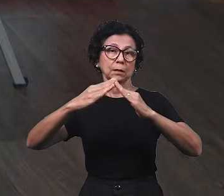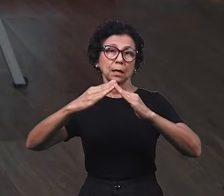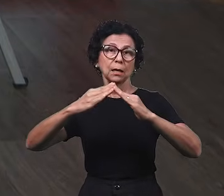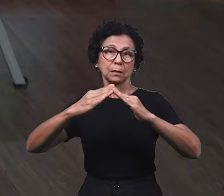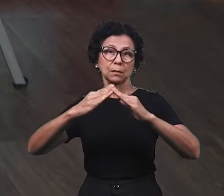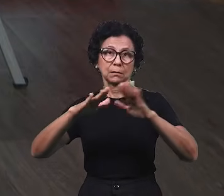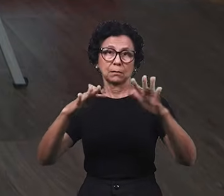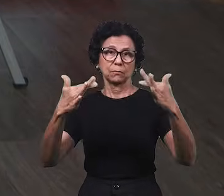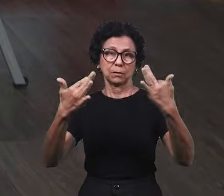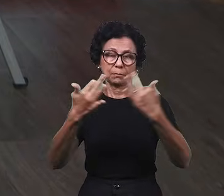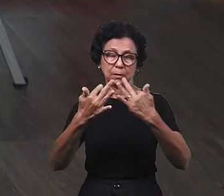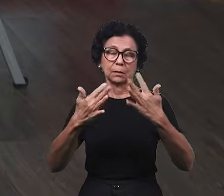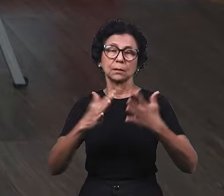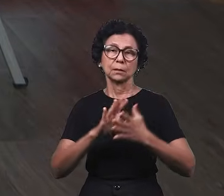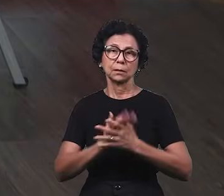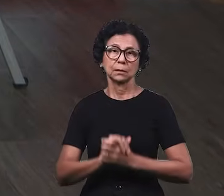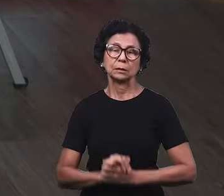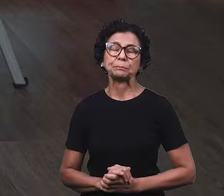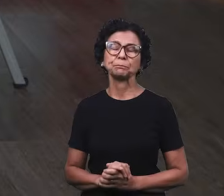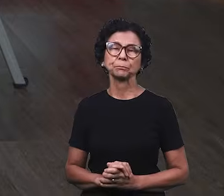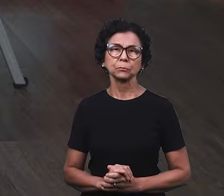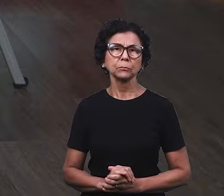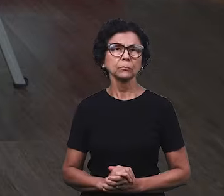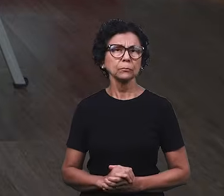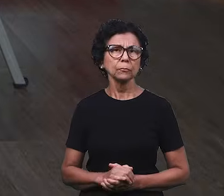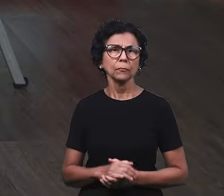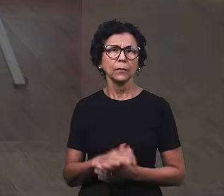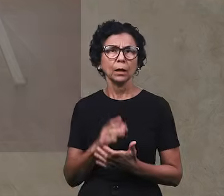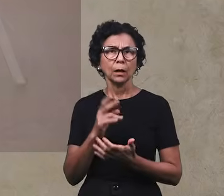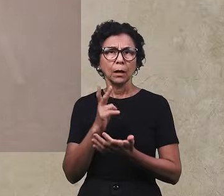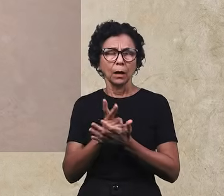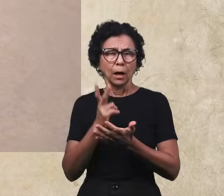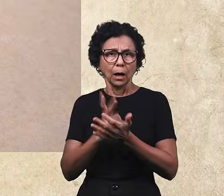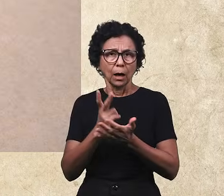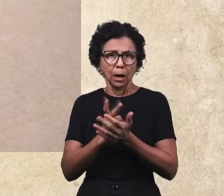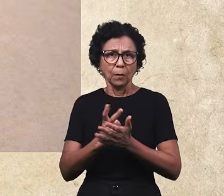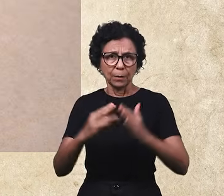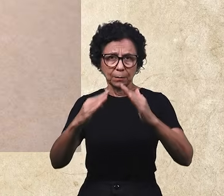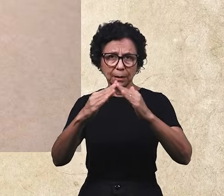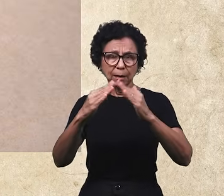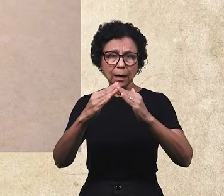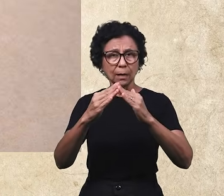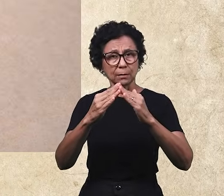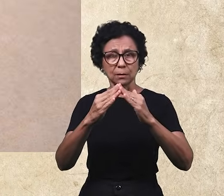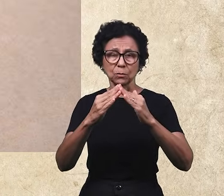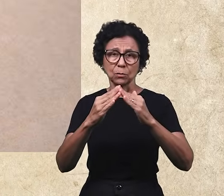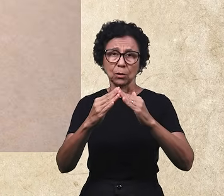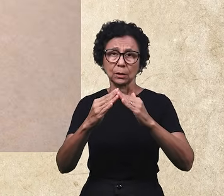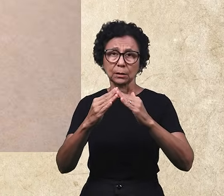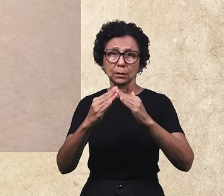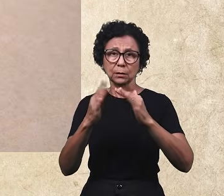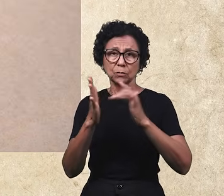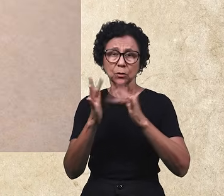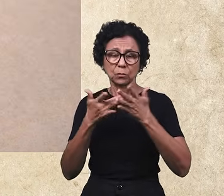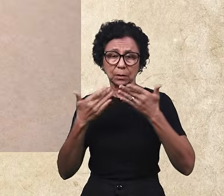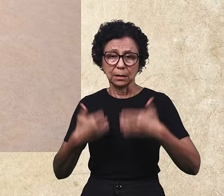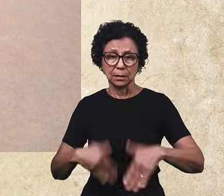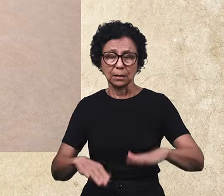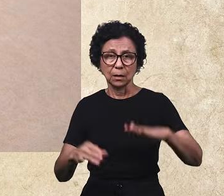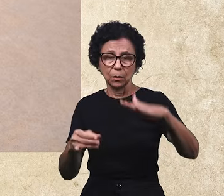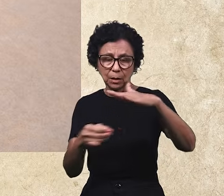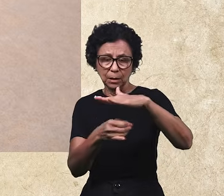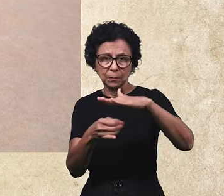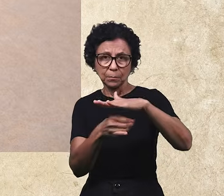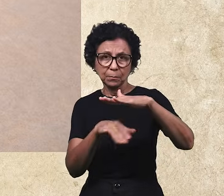casa, né? Mas em lugares diferentes, né? Isso. A manjedourazinha está aqui, né? Isso. Foi no